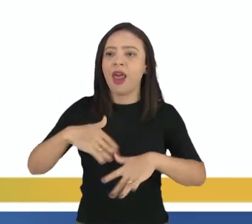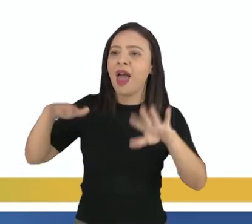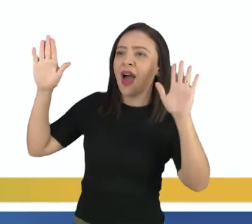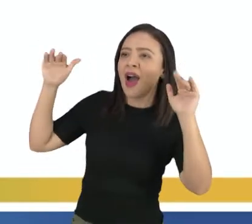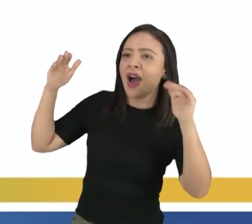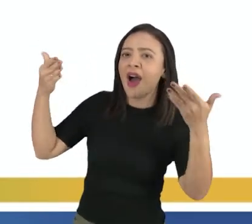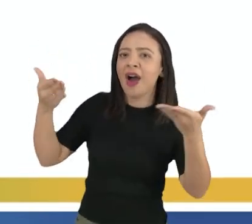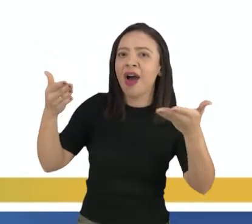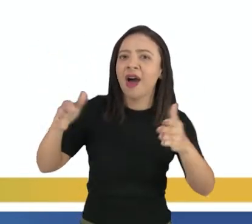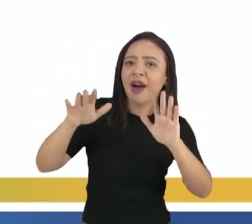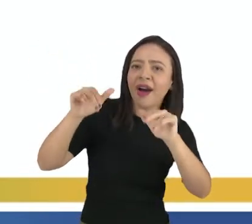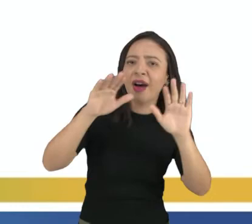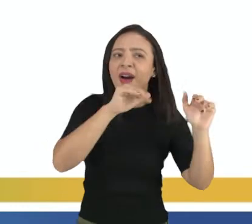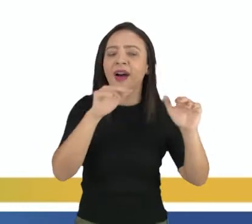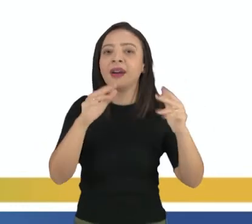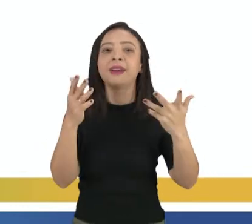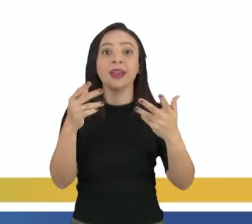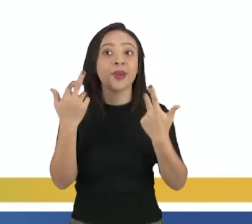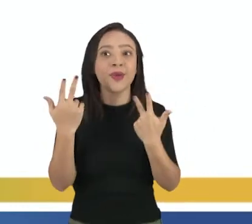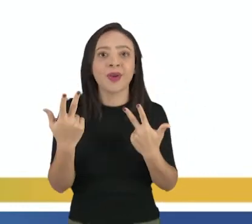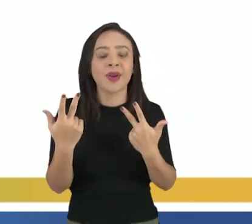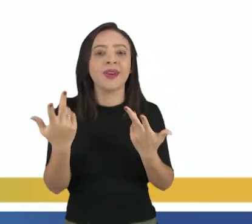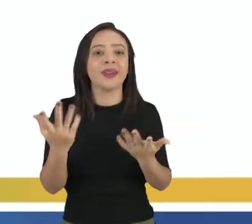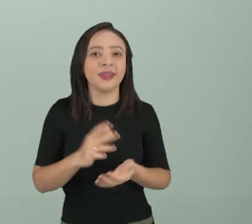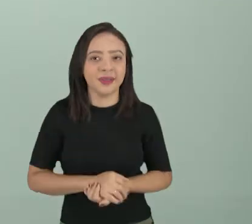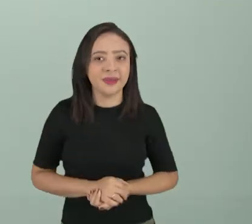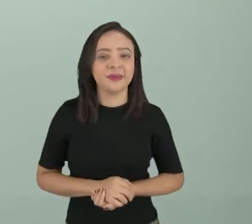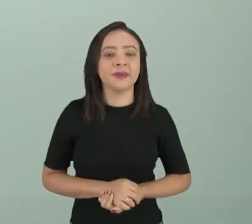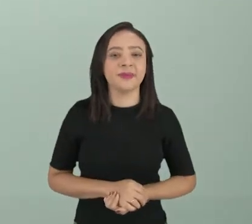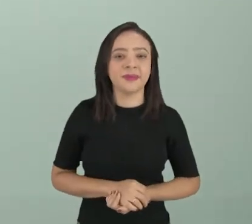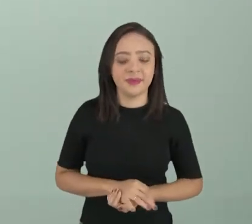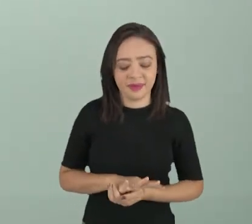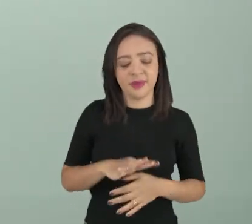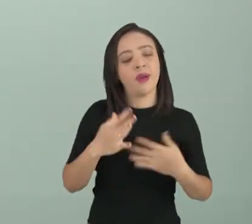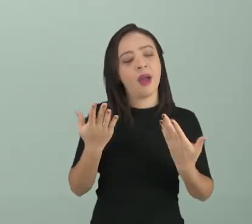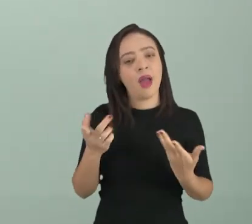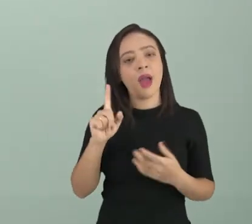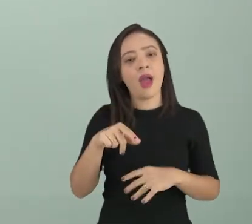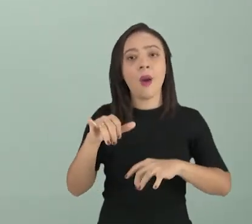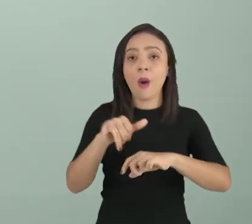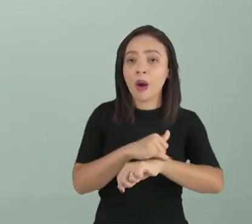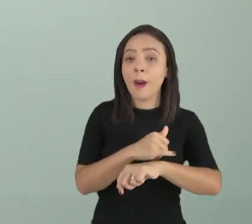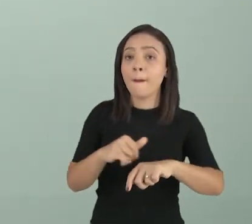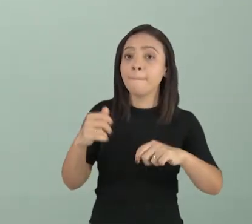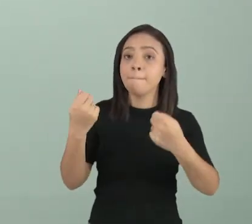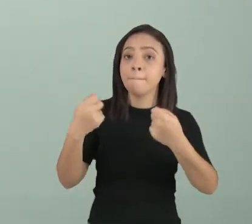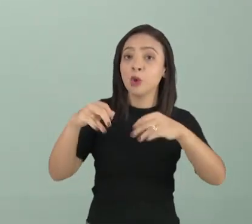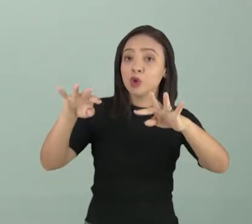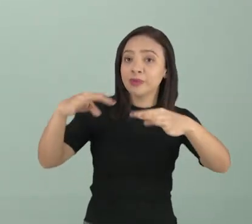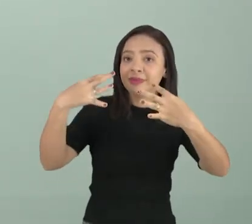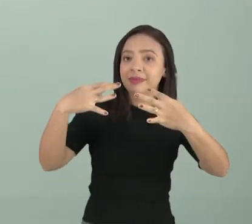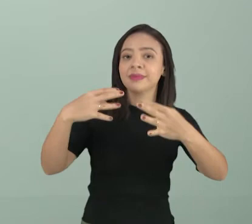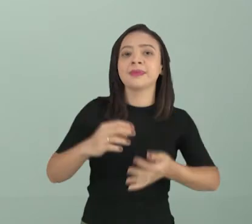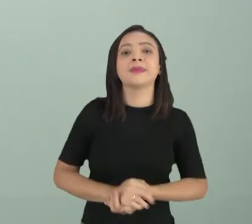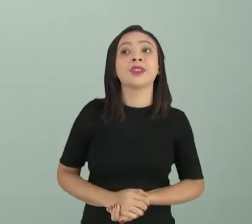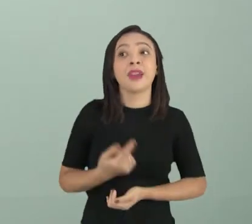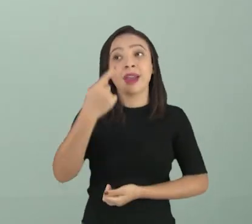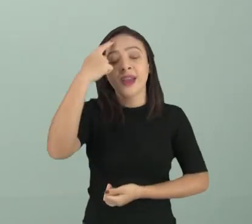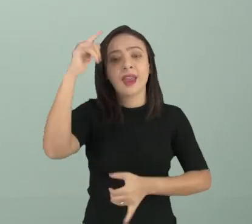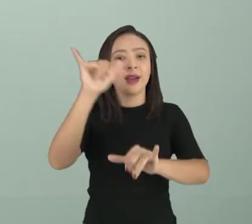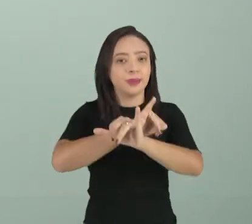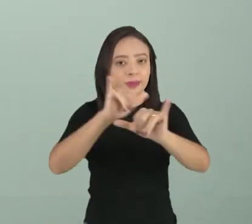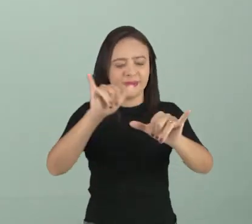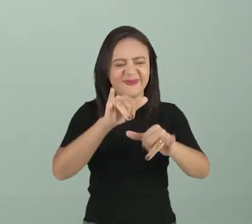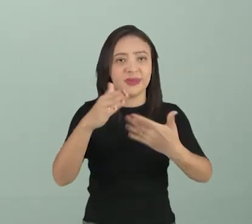oi, Chica, oi, essas coisas. Então, é a forma de se chamar, é a forma de fazer propaganda. Aí nós